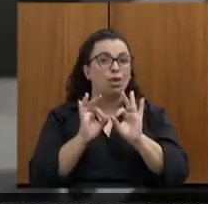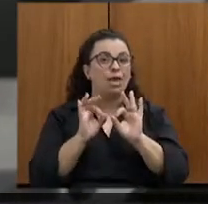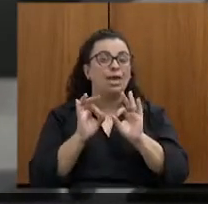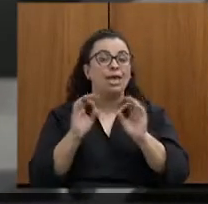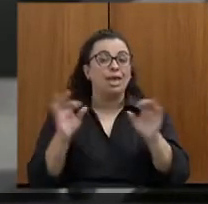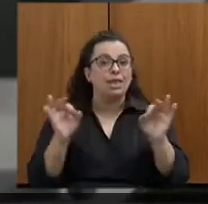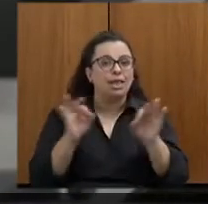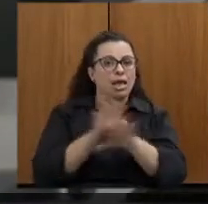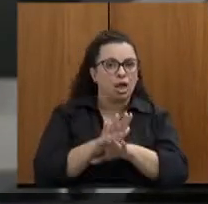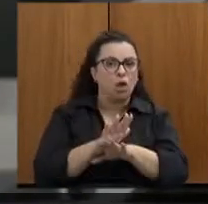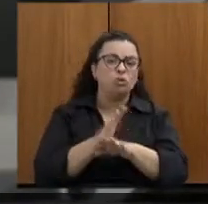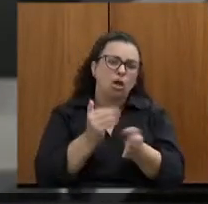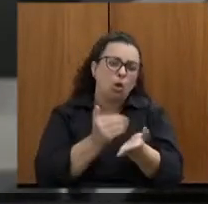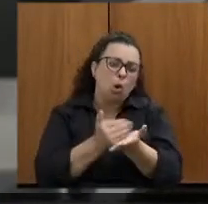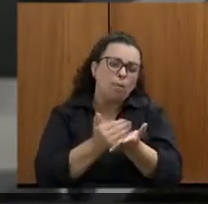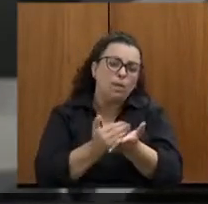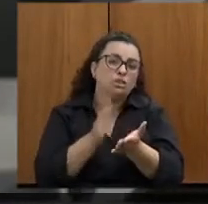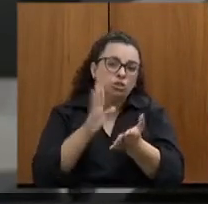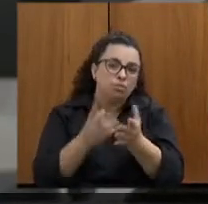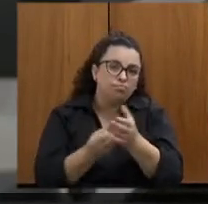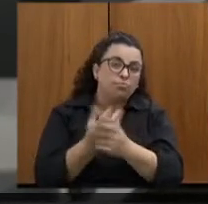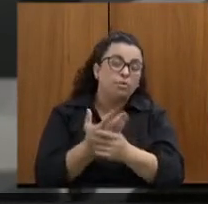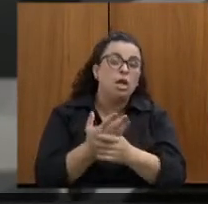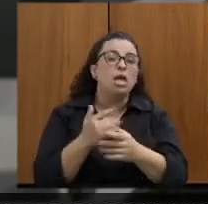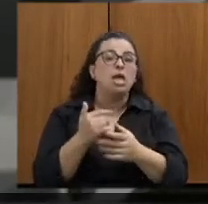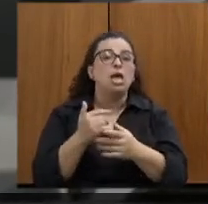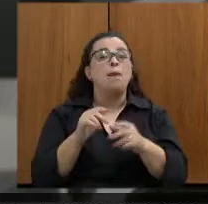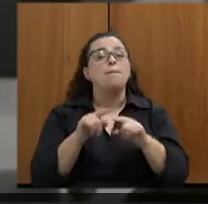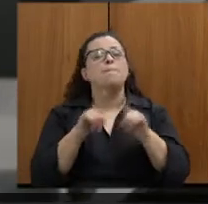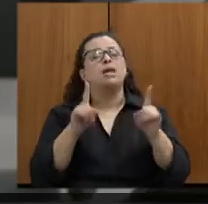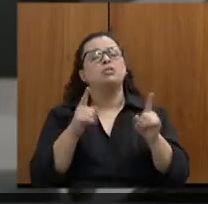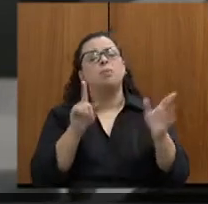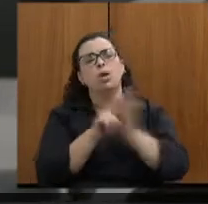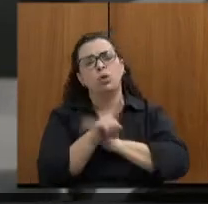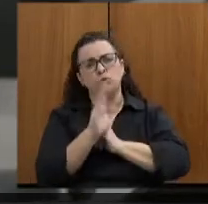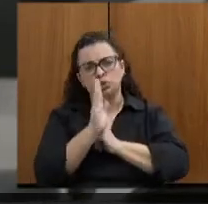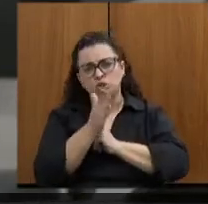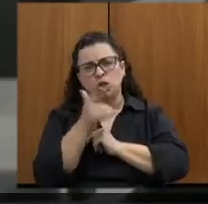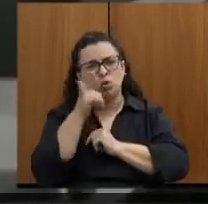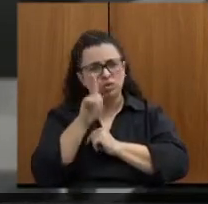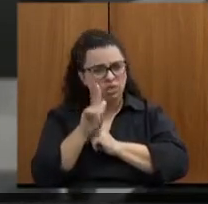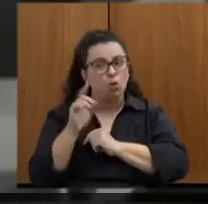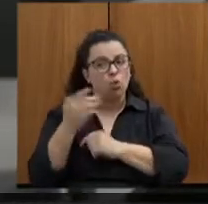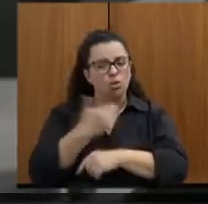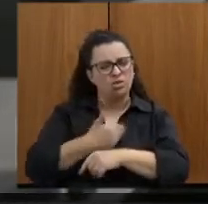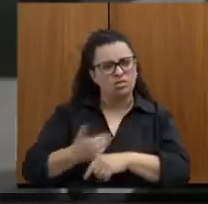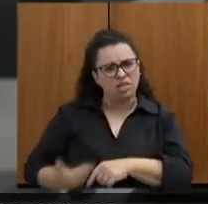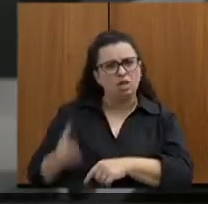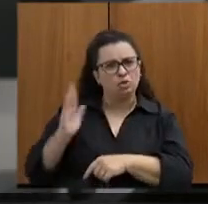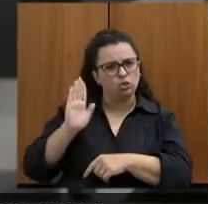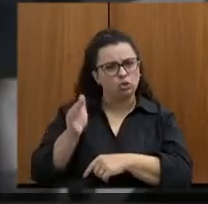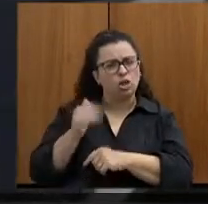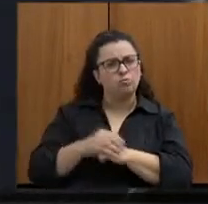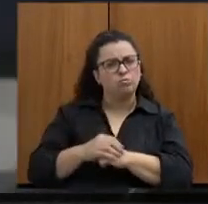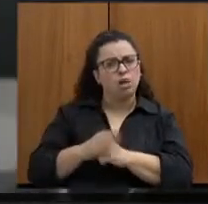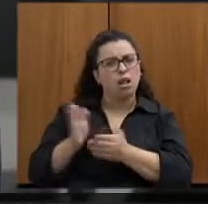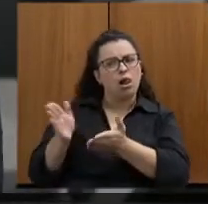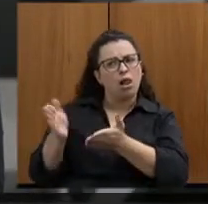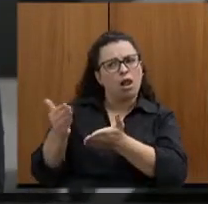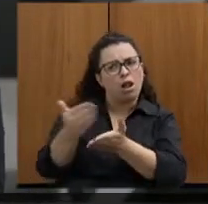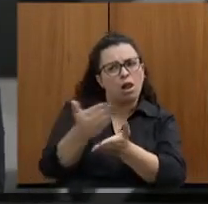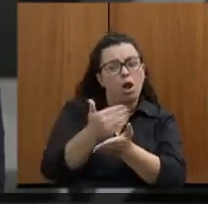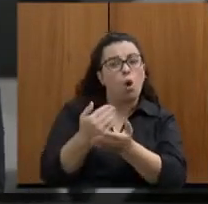início dos trabalhos, mas eu queria saber se nós já conseguimos levantar, se o Estado já conseguiu levantar, qual o número de